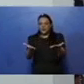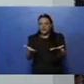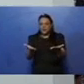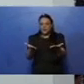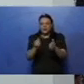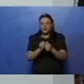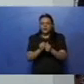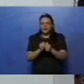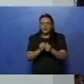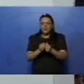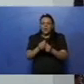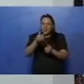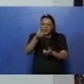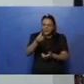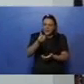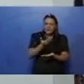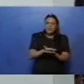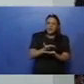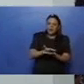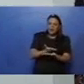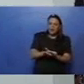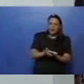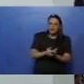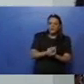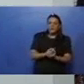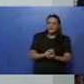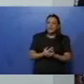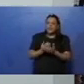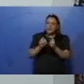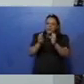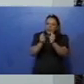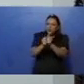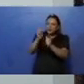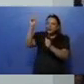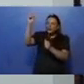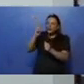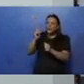sexta aula, a nossa sexta videoaula. Fiquem com Deus e até breve.